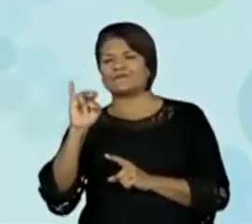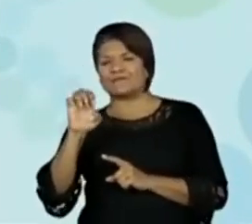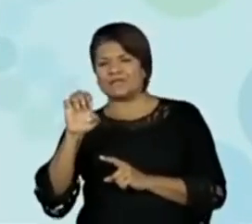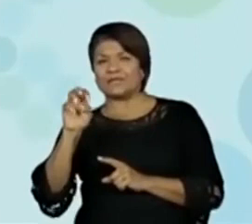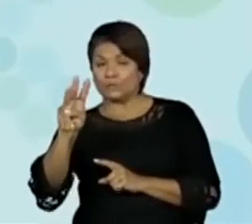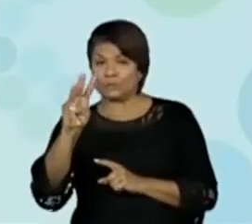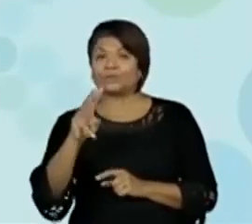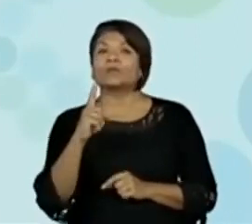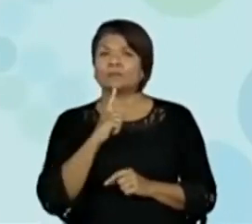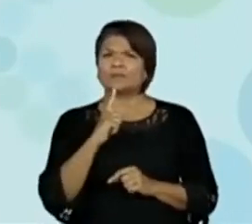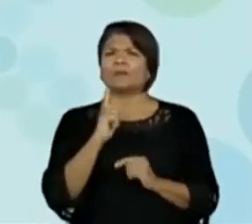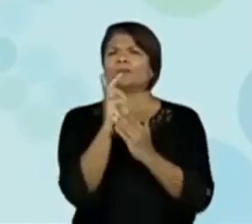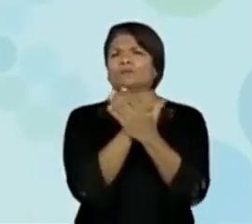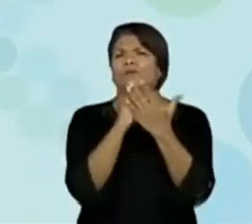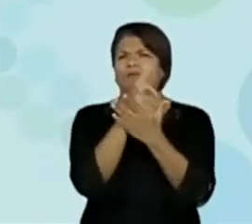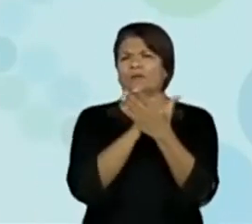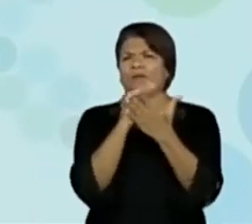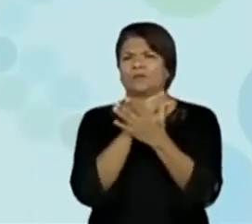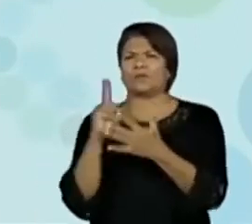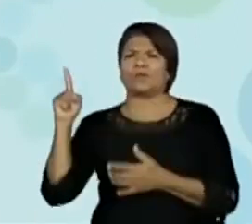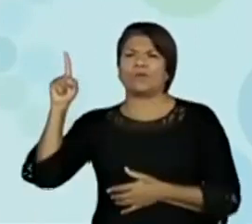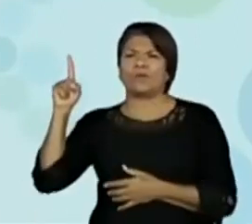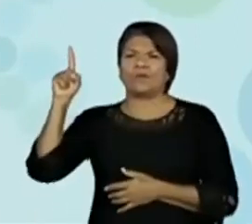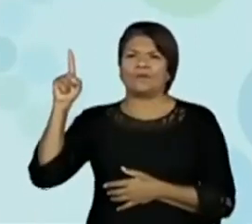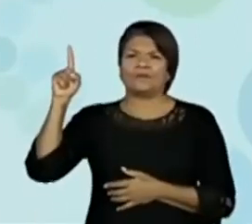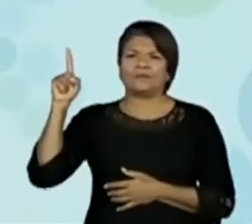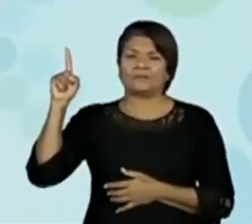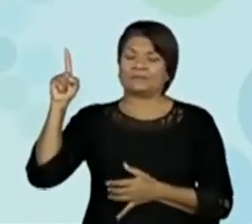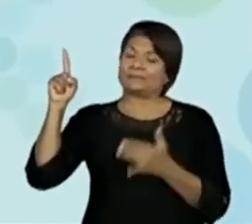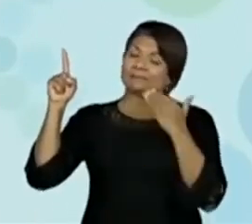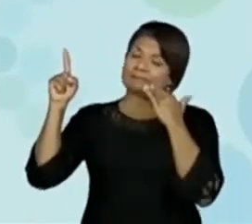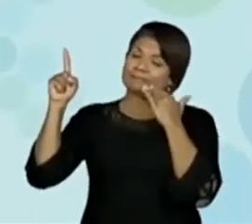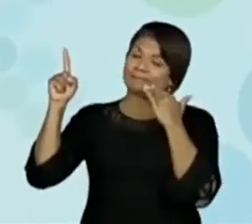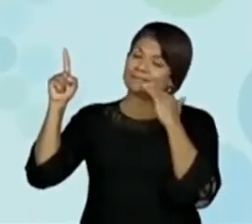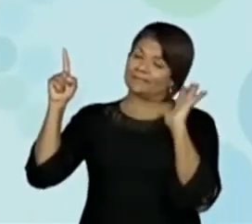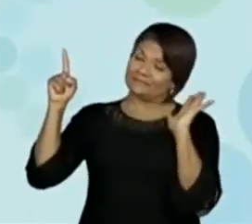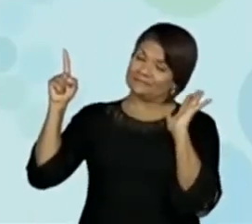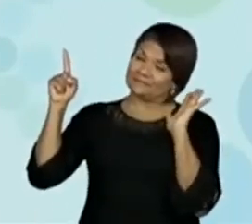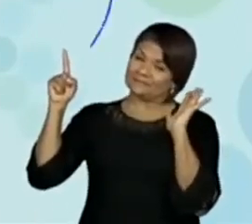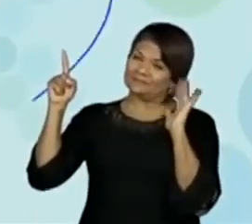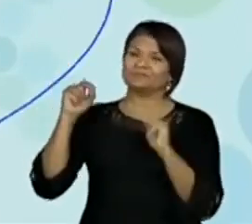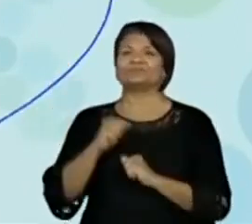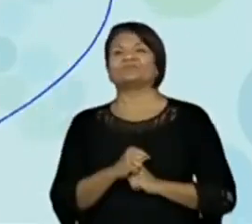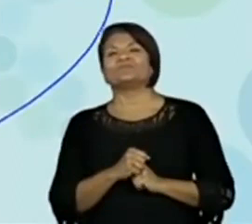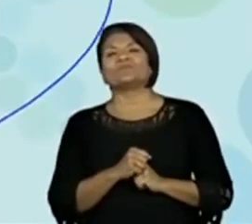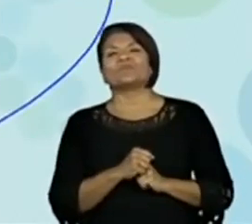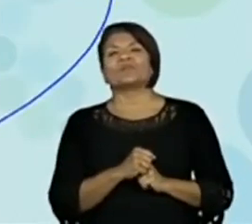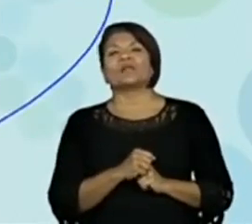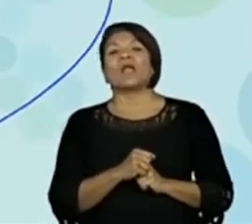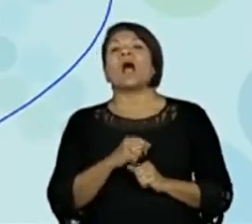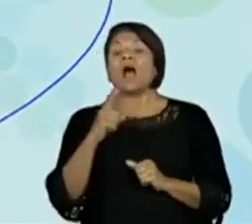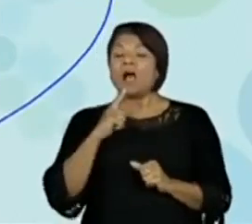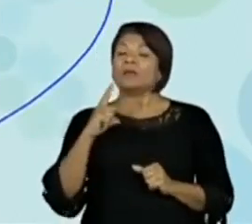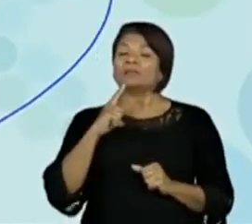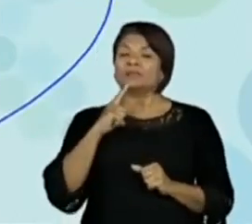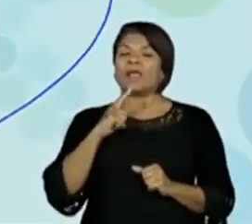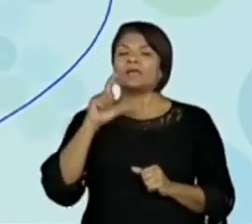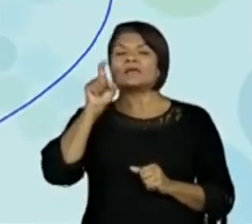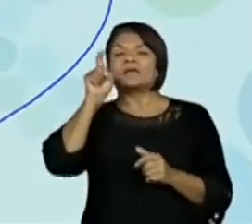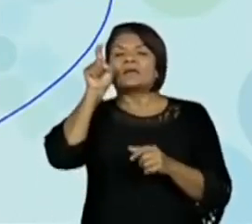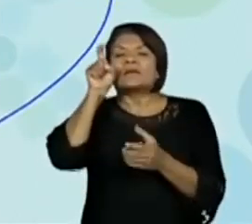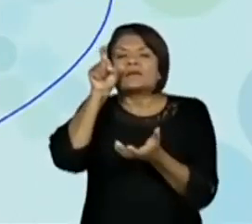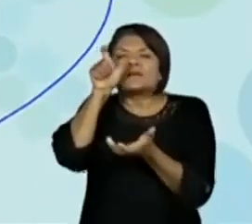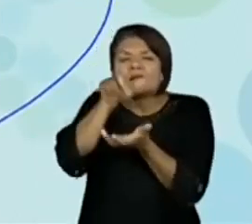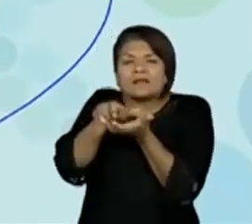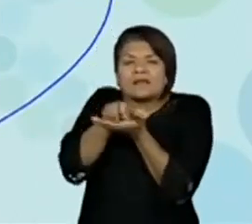vermelhinho, de um hominho. A professora tentou desenhar aqui. Quando você puxa e traz ele para um pedaço do